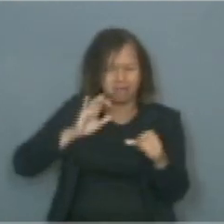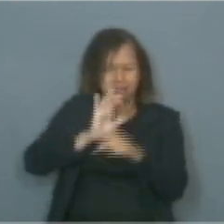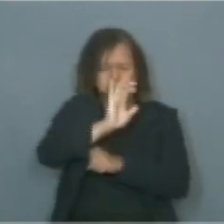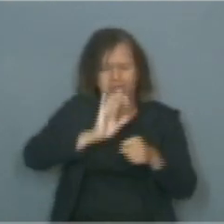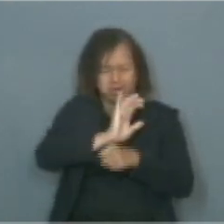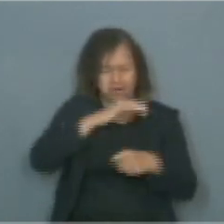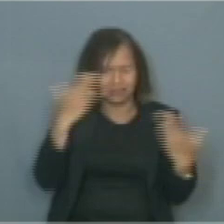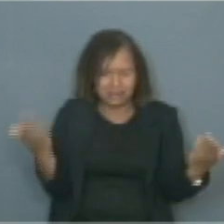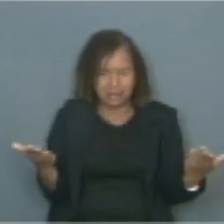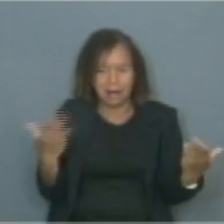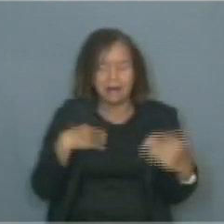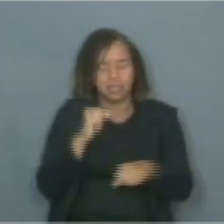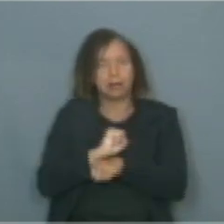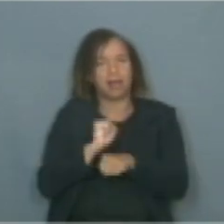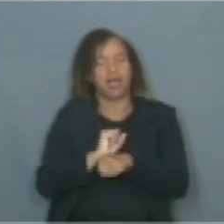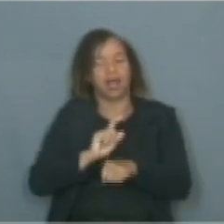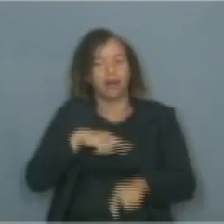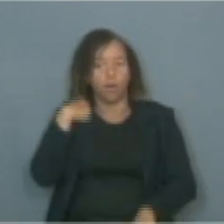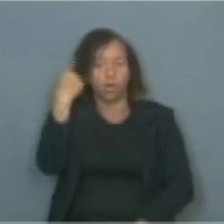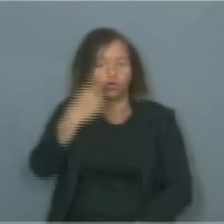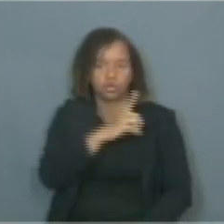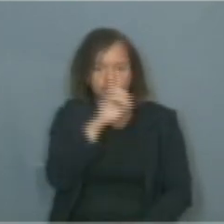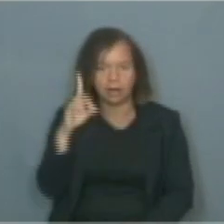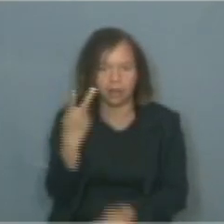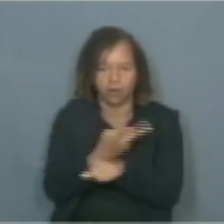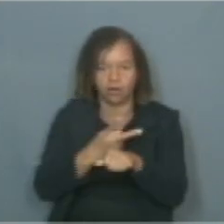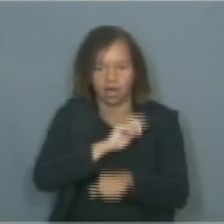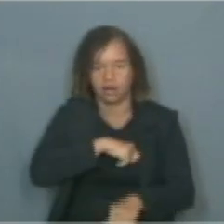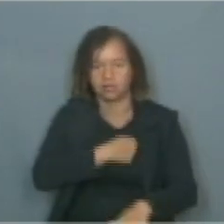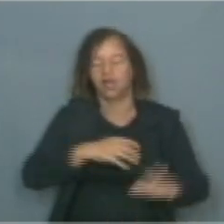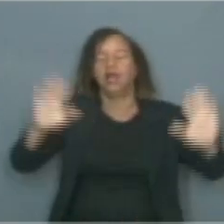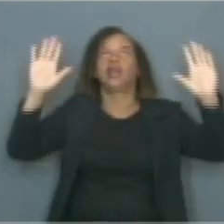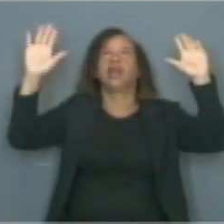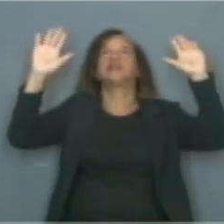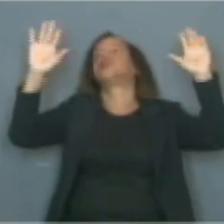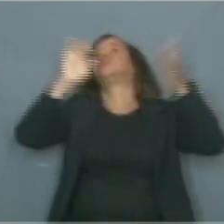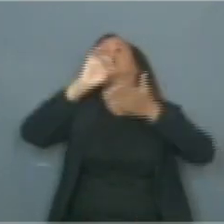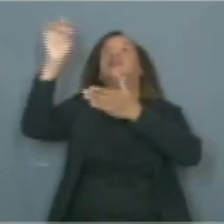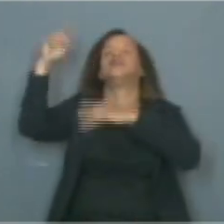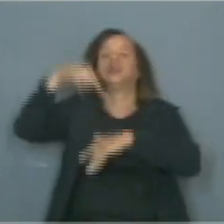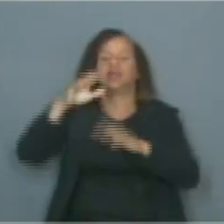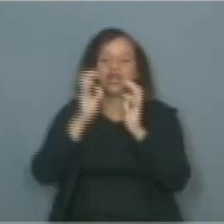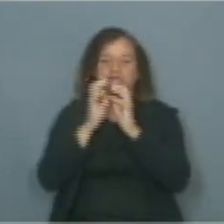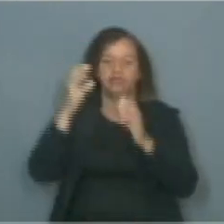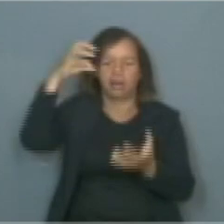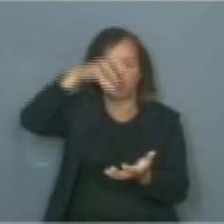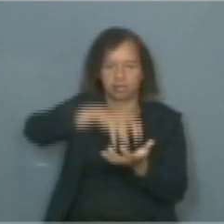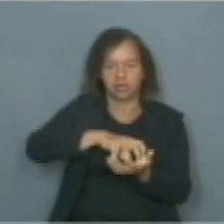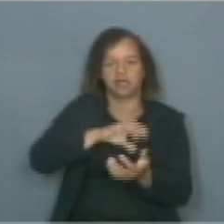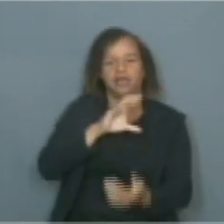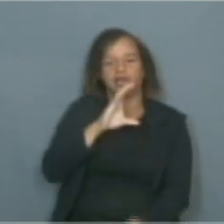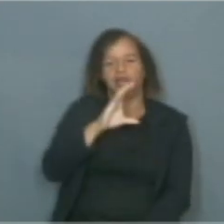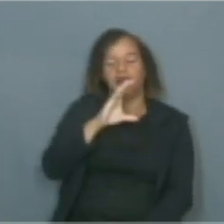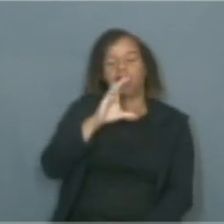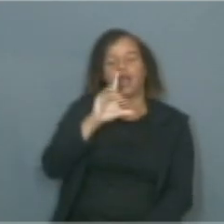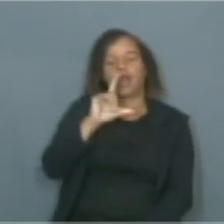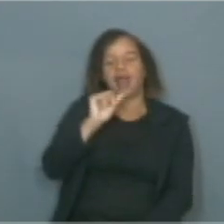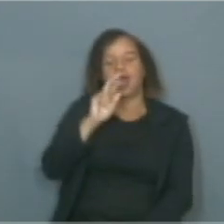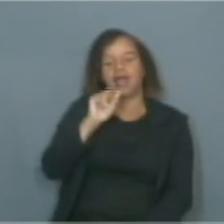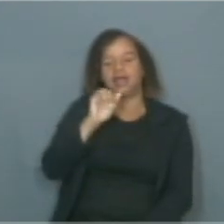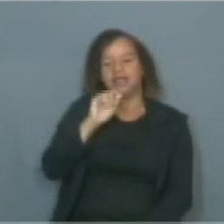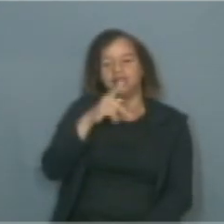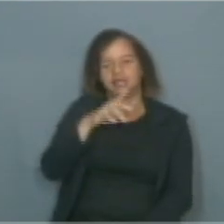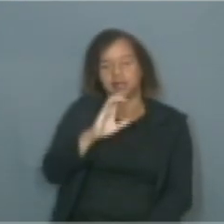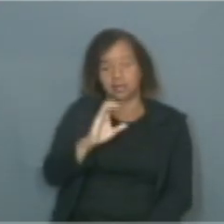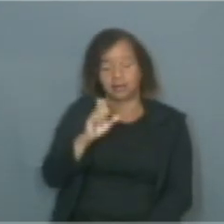estuprada, para poder procurar uma delegacia. Graças a Deus que em Recife ela pode ir para o Centro de Acolhimento Clarice Lispector.